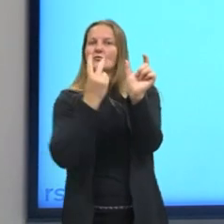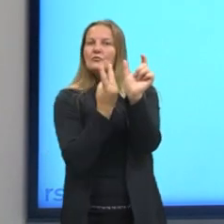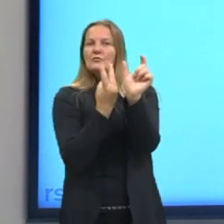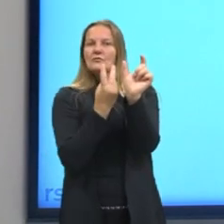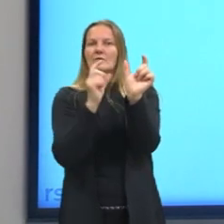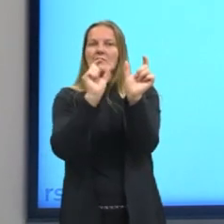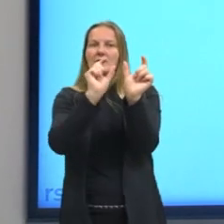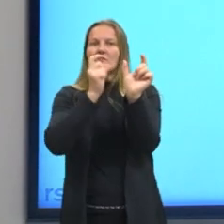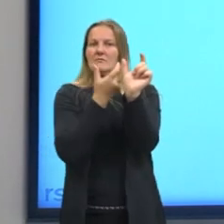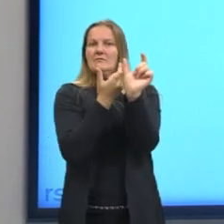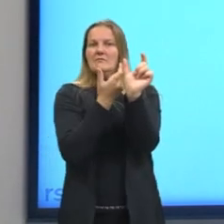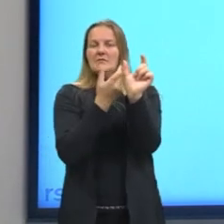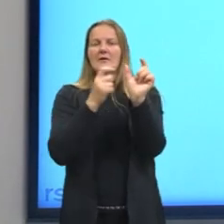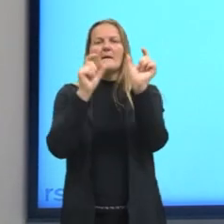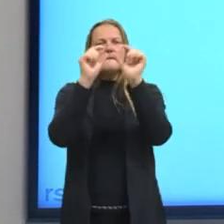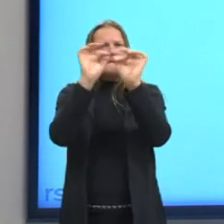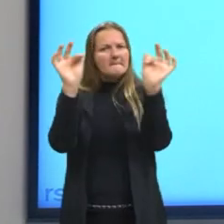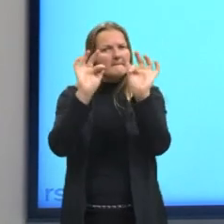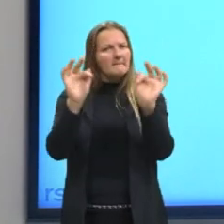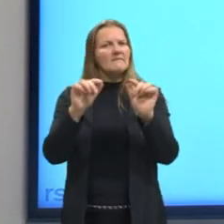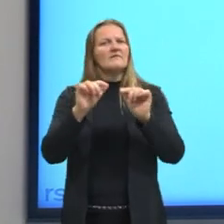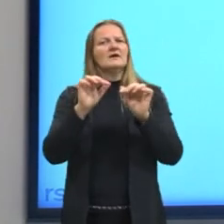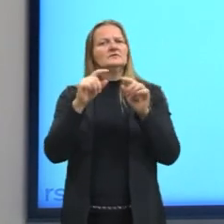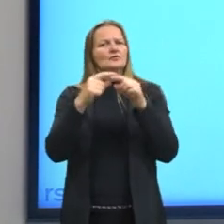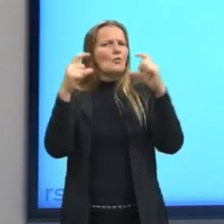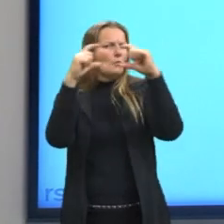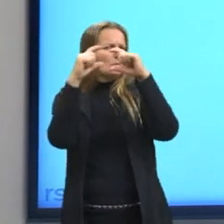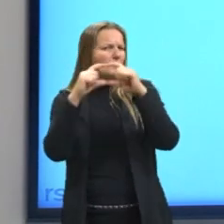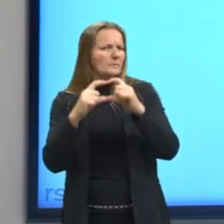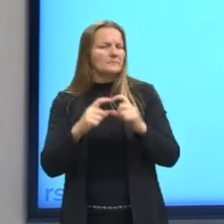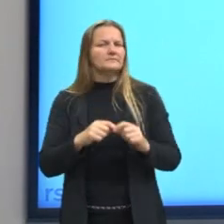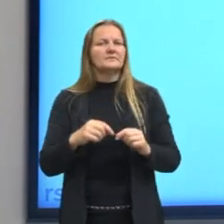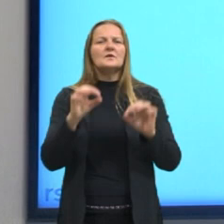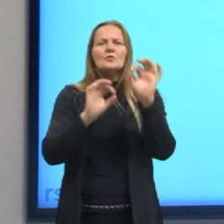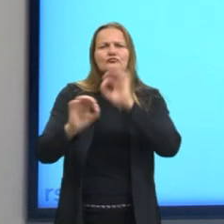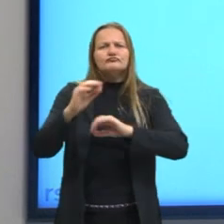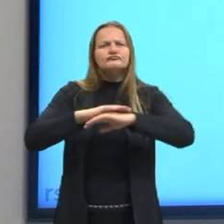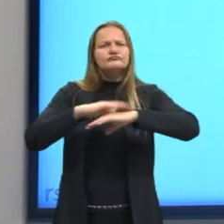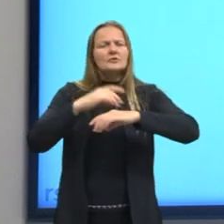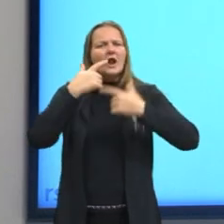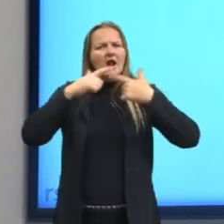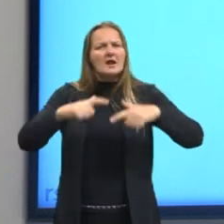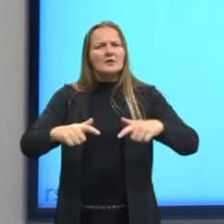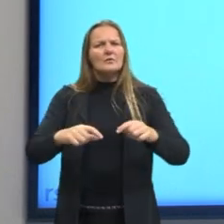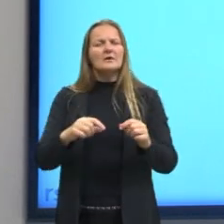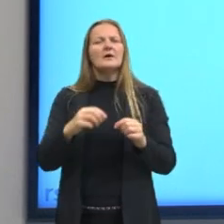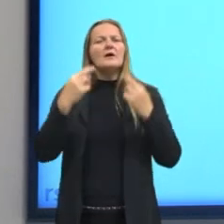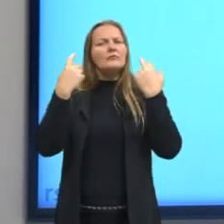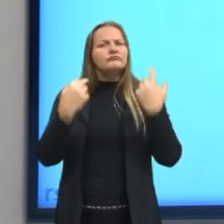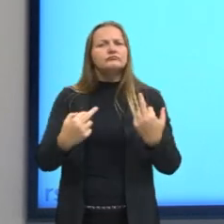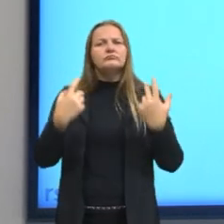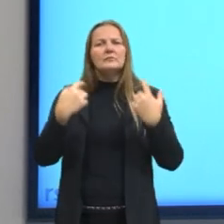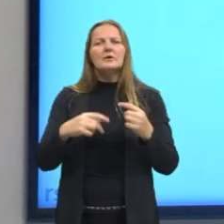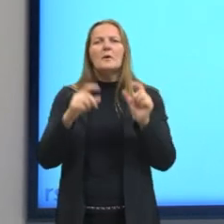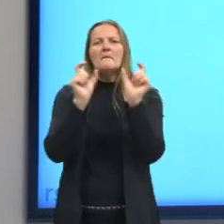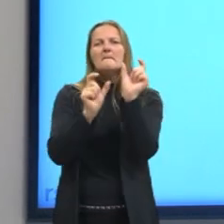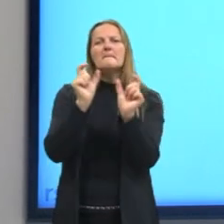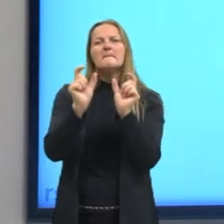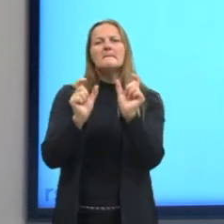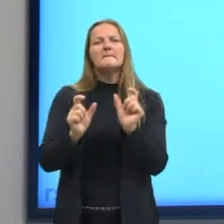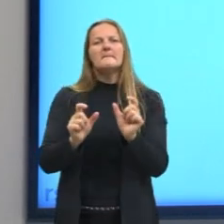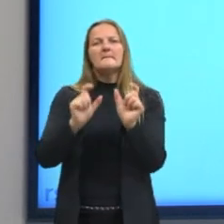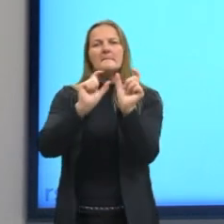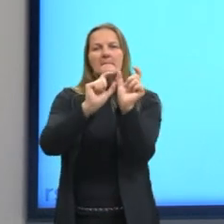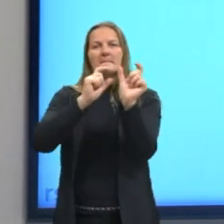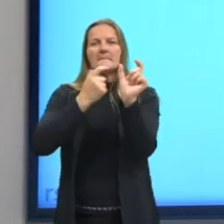termos de uma oração de um período na construção usual da língua quando a gente fala em ordem natural de termos a